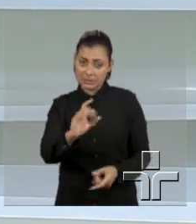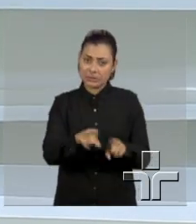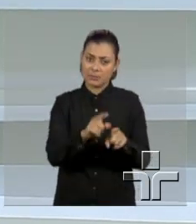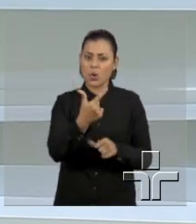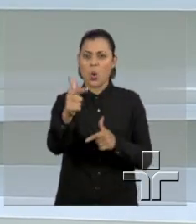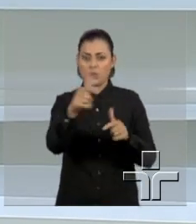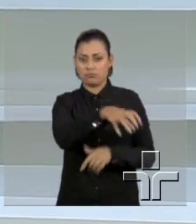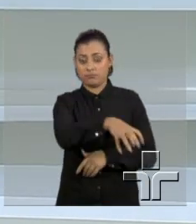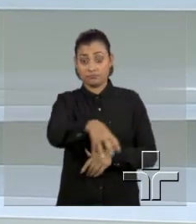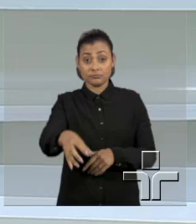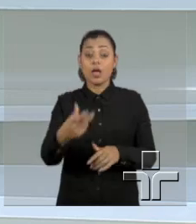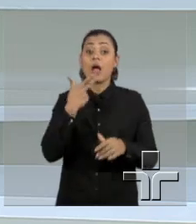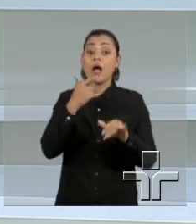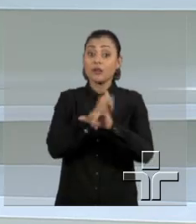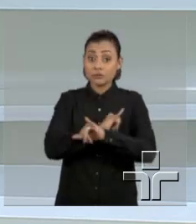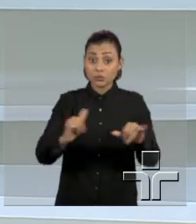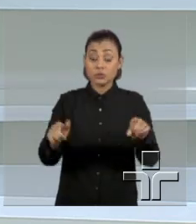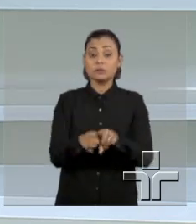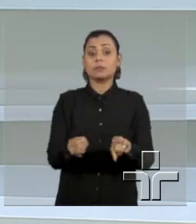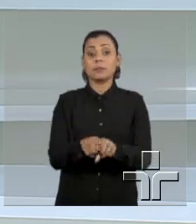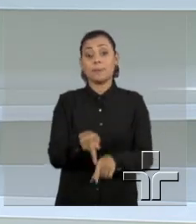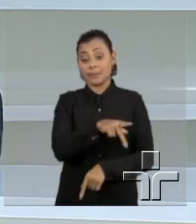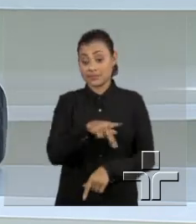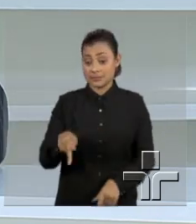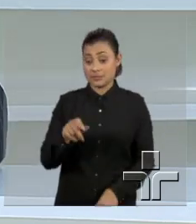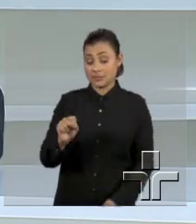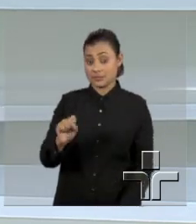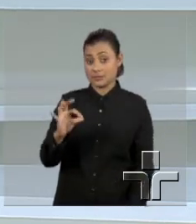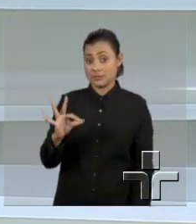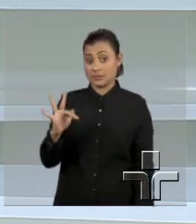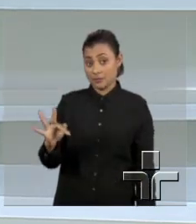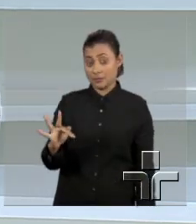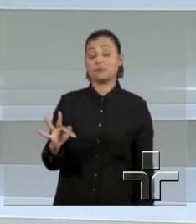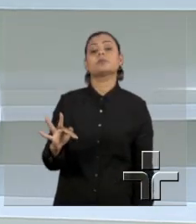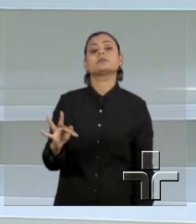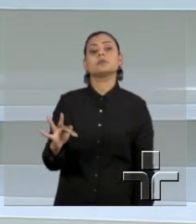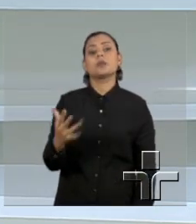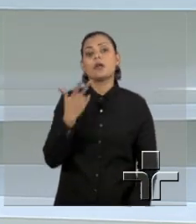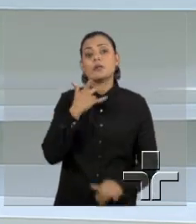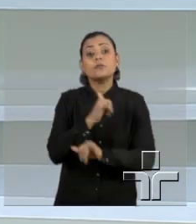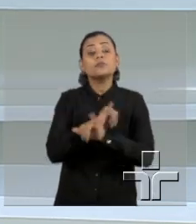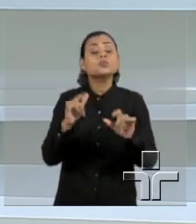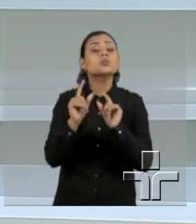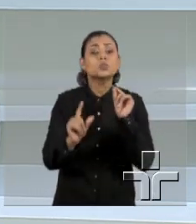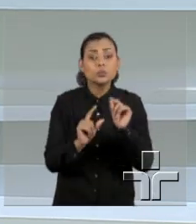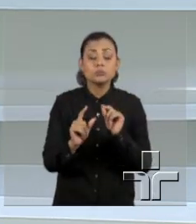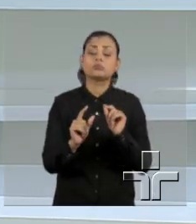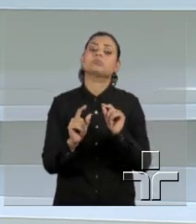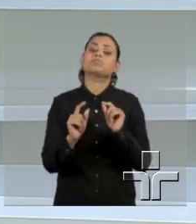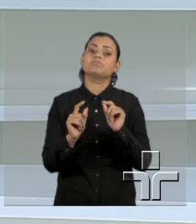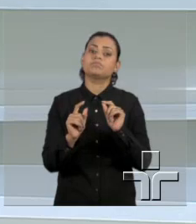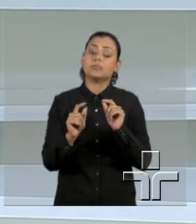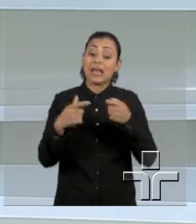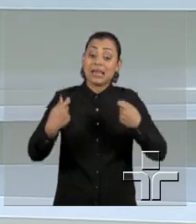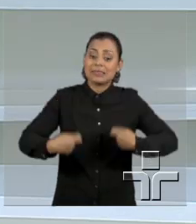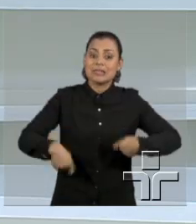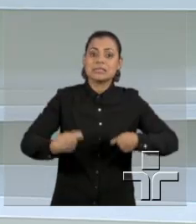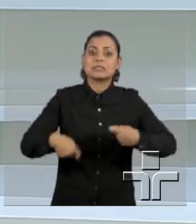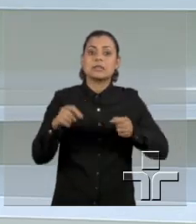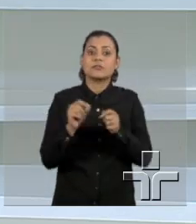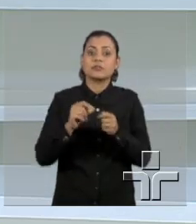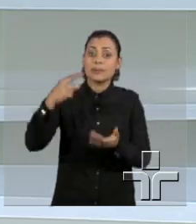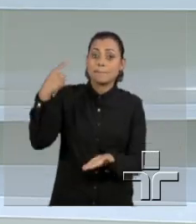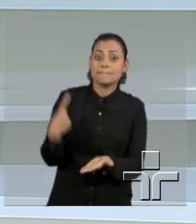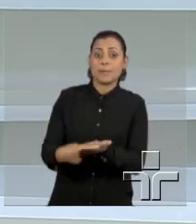tem falado, desde que assumiu o posto de presidente do Supremo Tribunal Federal, de que tem promovido, tem falado da necessidade de se fazer um